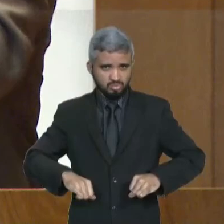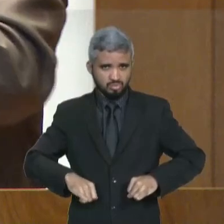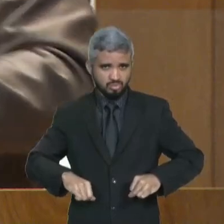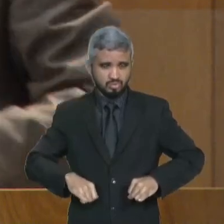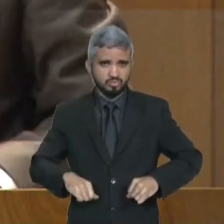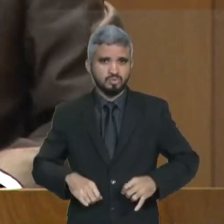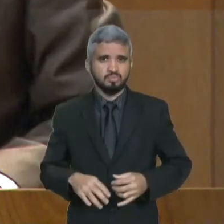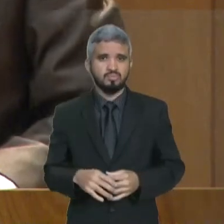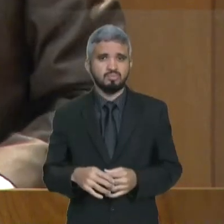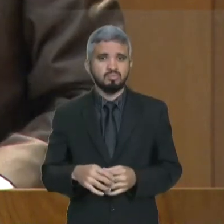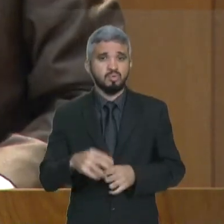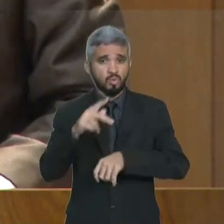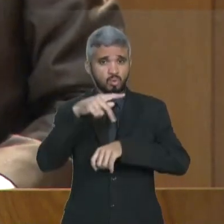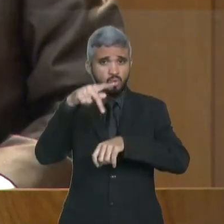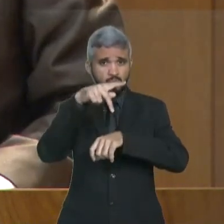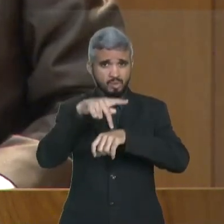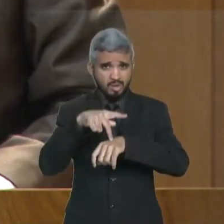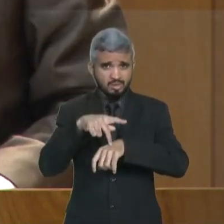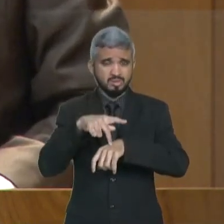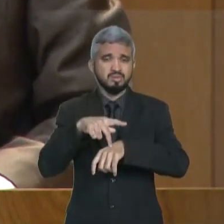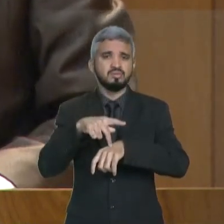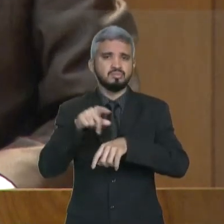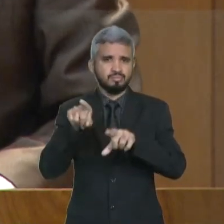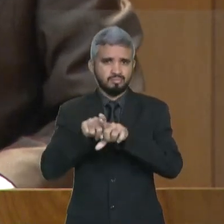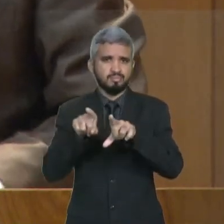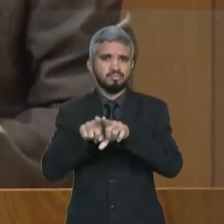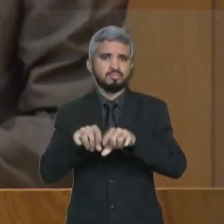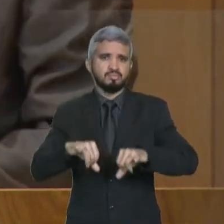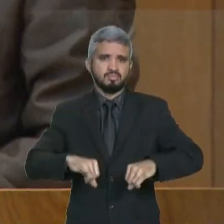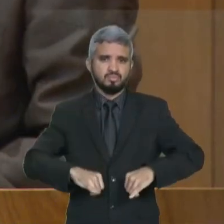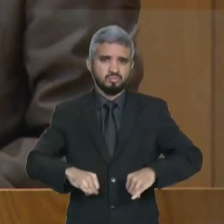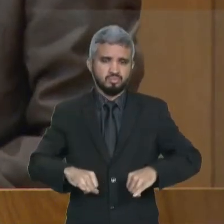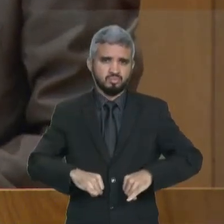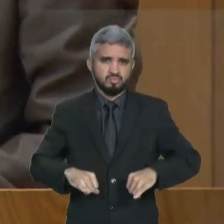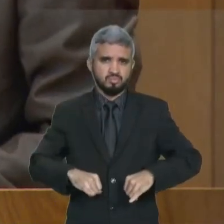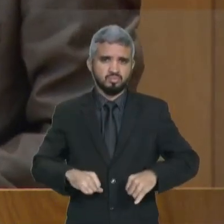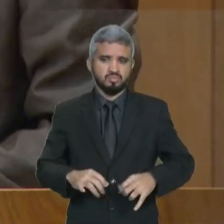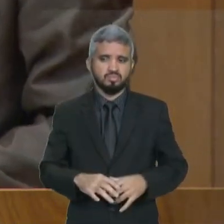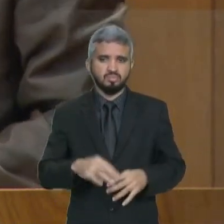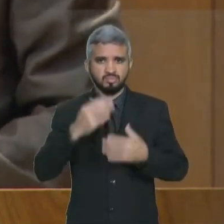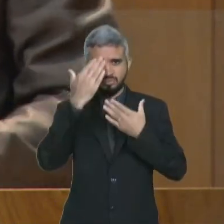o país está submetido a partir disso eu tenho o dia do presidente Muito obrigado pela autora